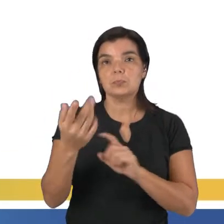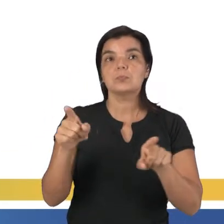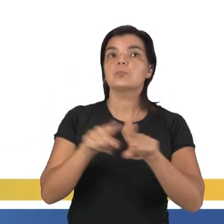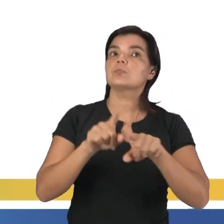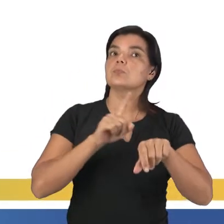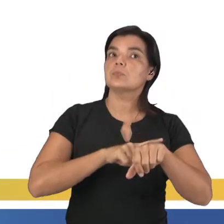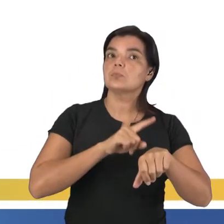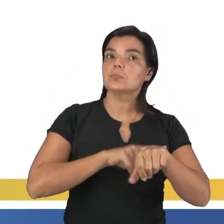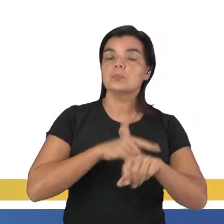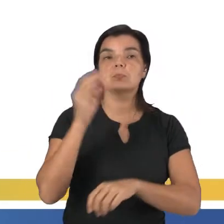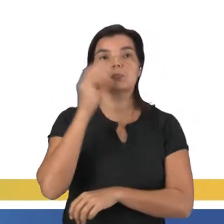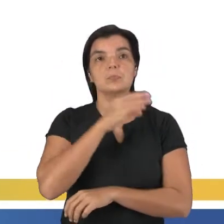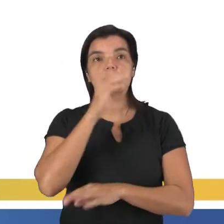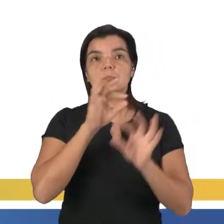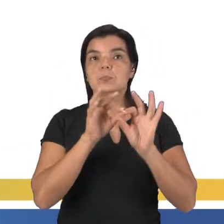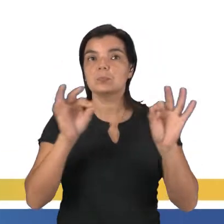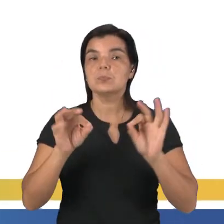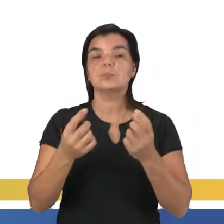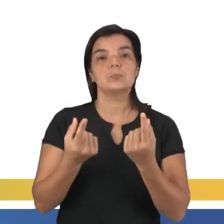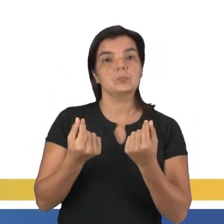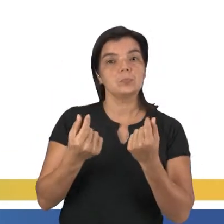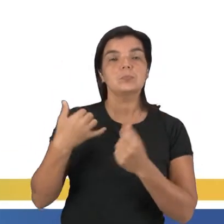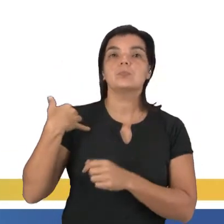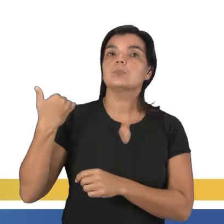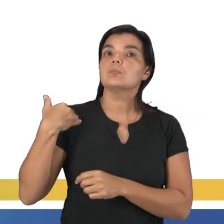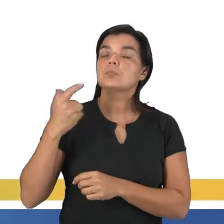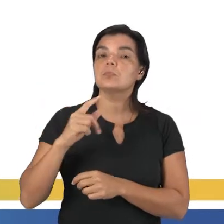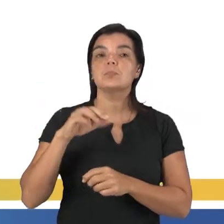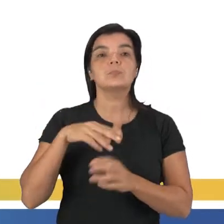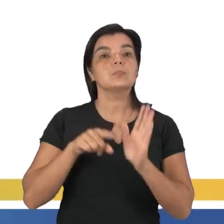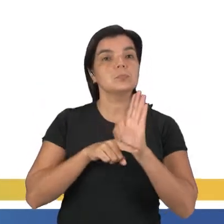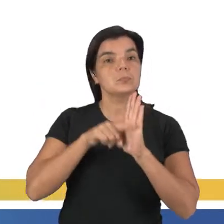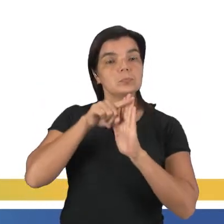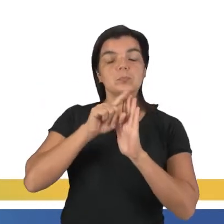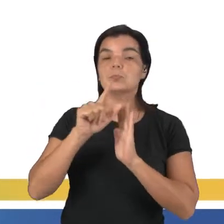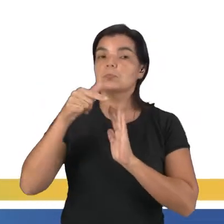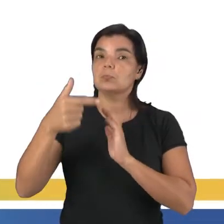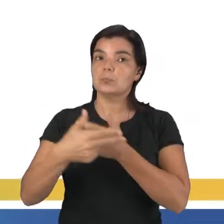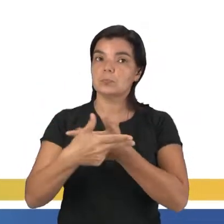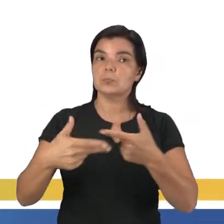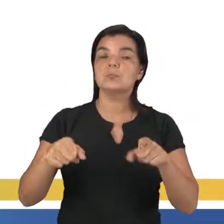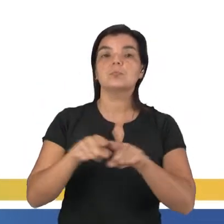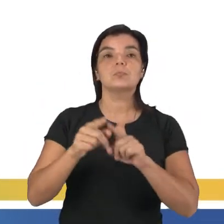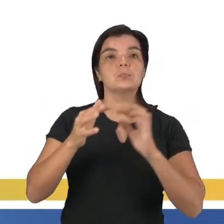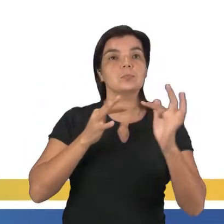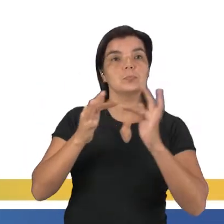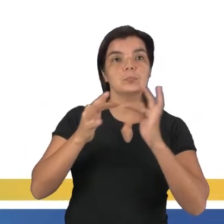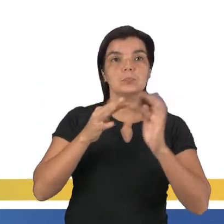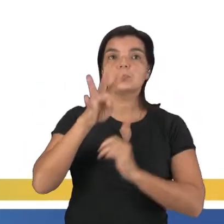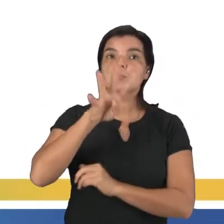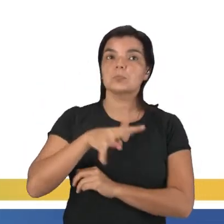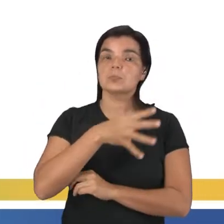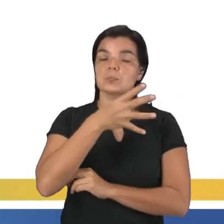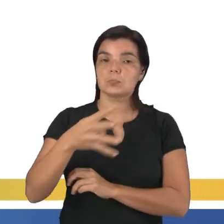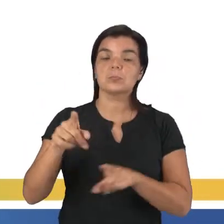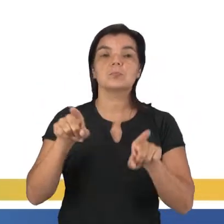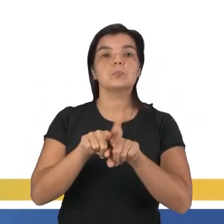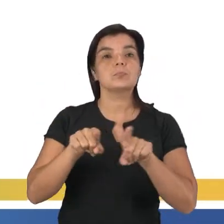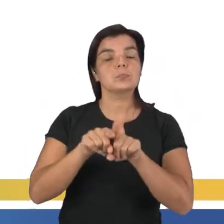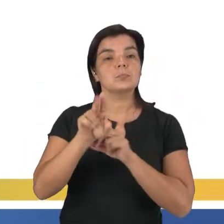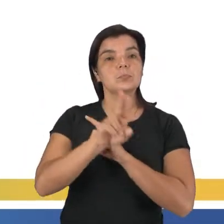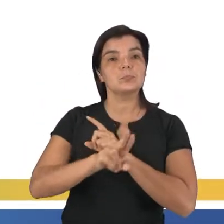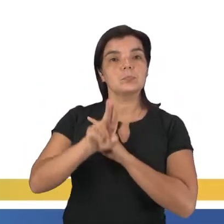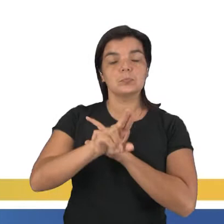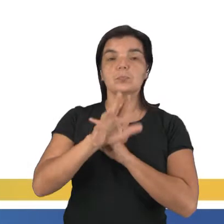o tempo, velocidade, comprimento, preço, idade, temperatura, entre outros. Na física, nós temos essa tabela com as unidades que